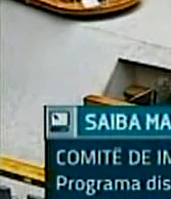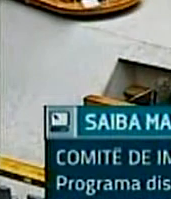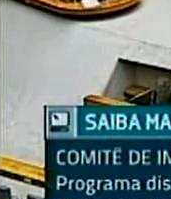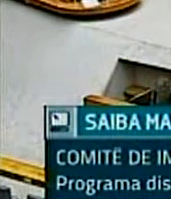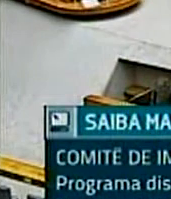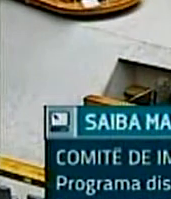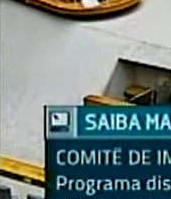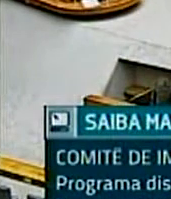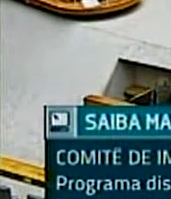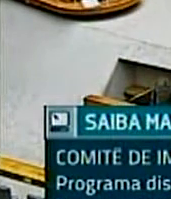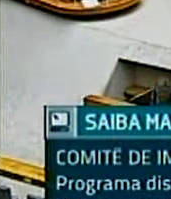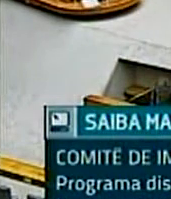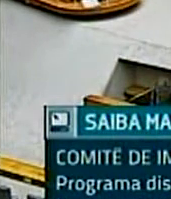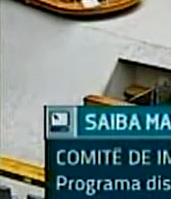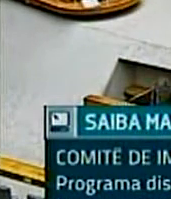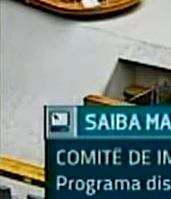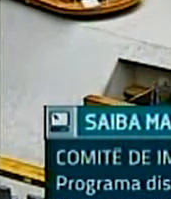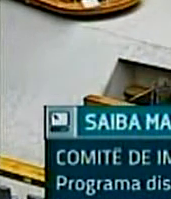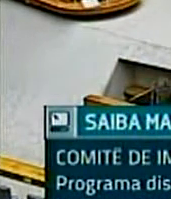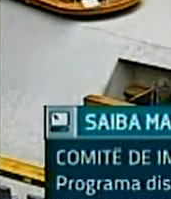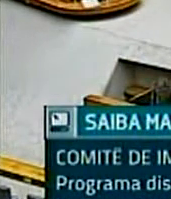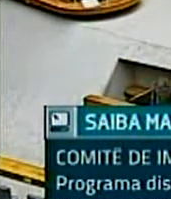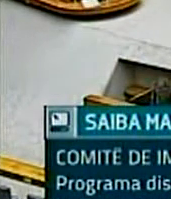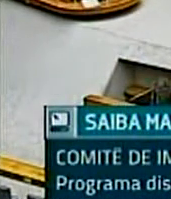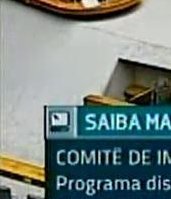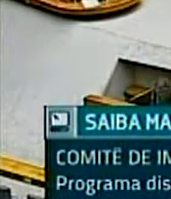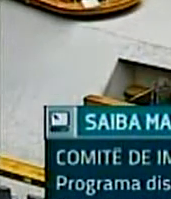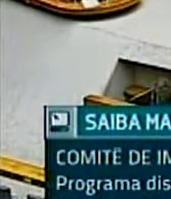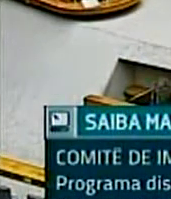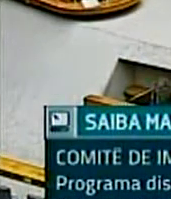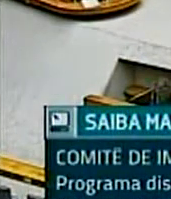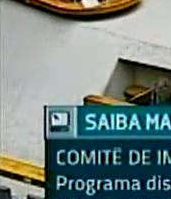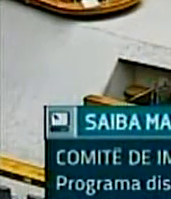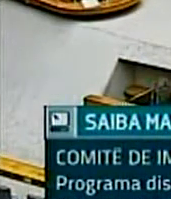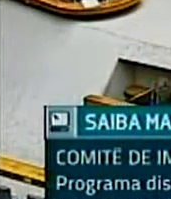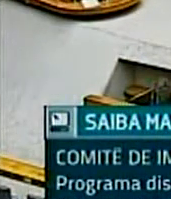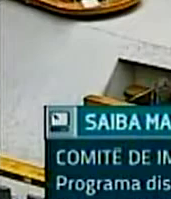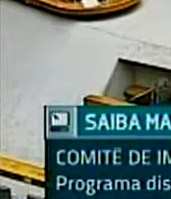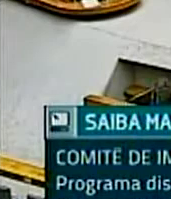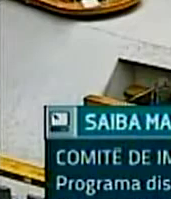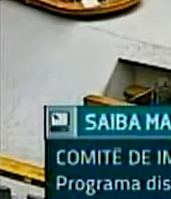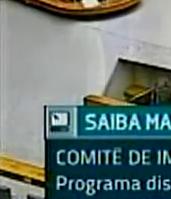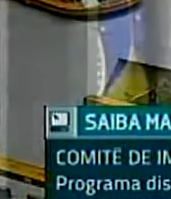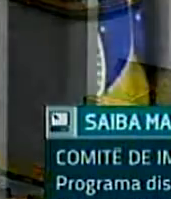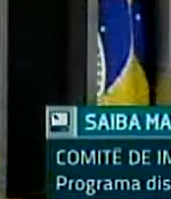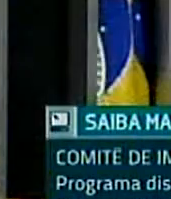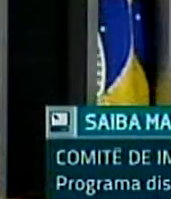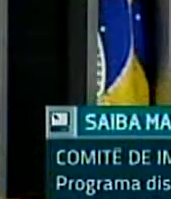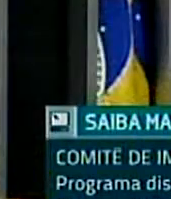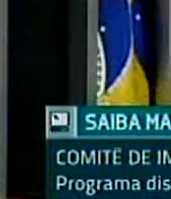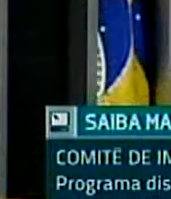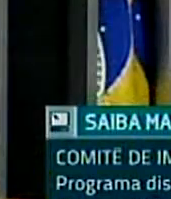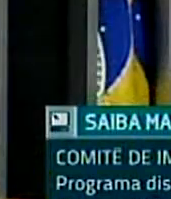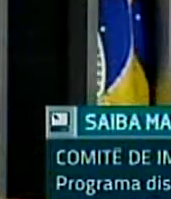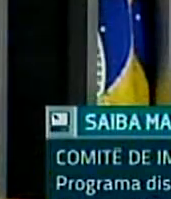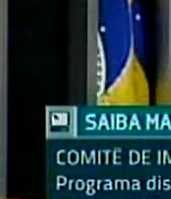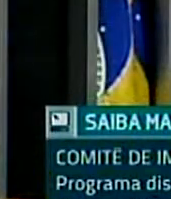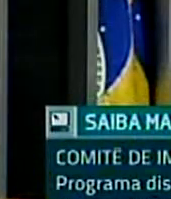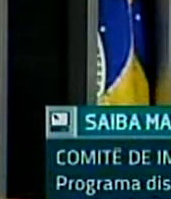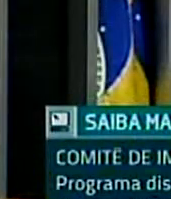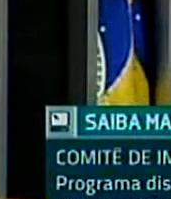investimento anual na infraestrutura de transporte de 0,9% para pelo